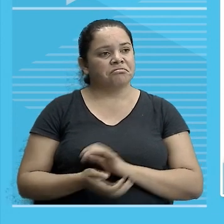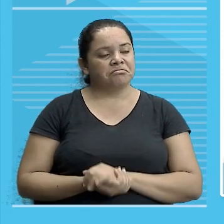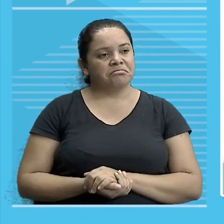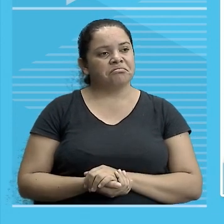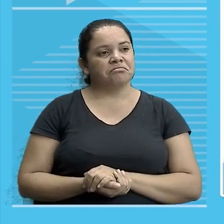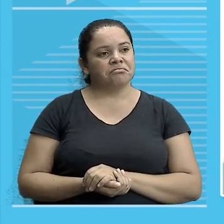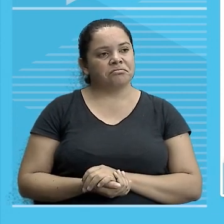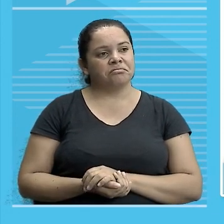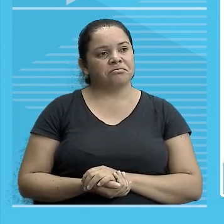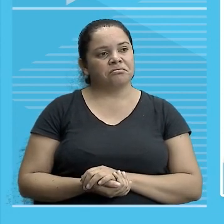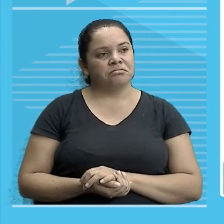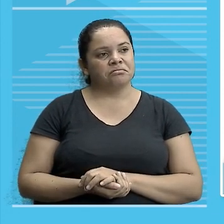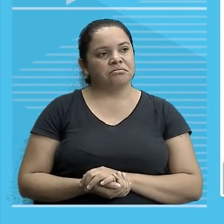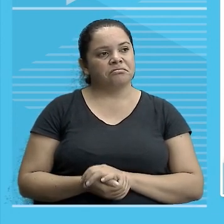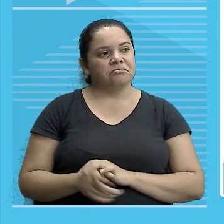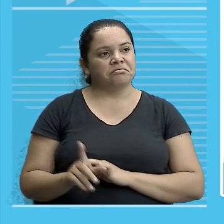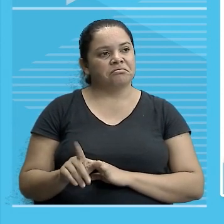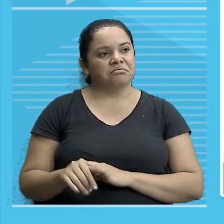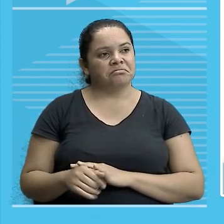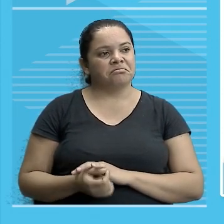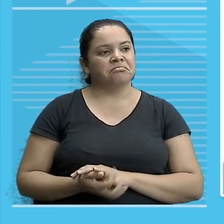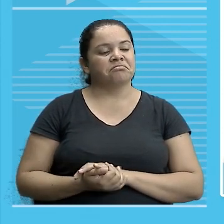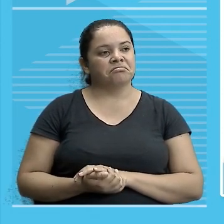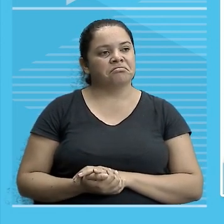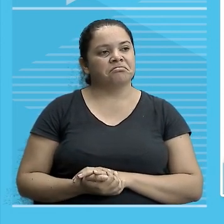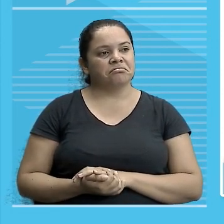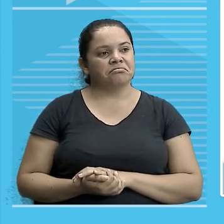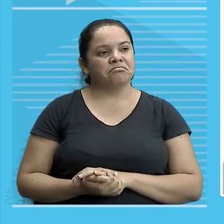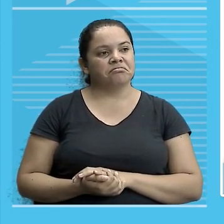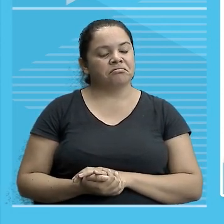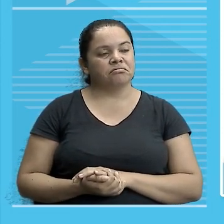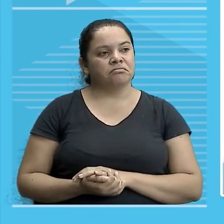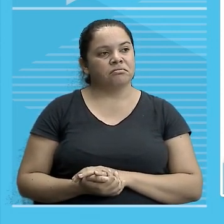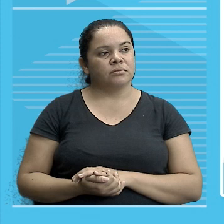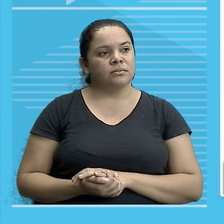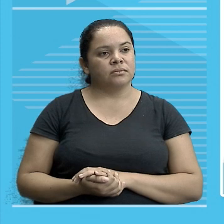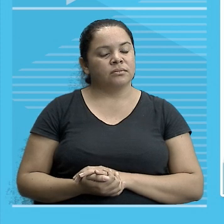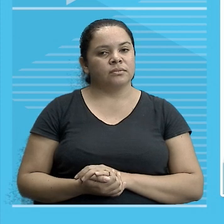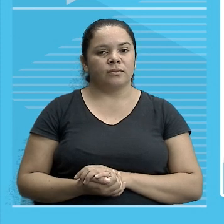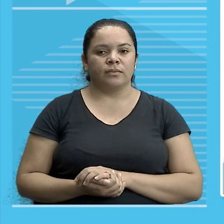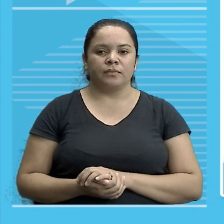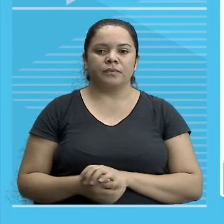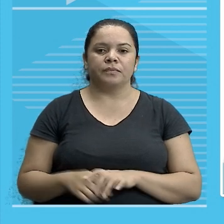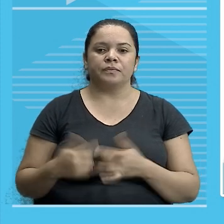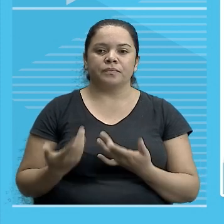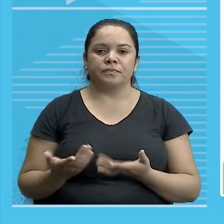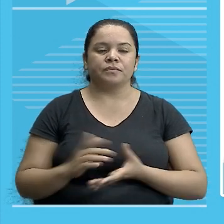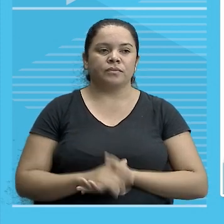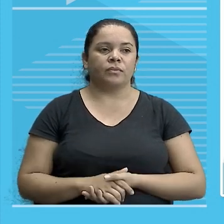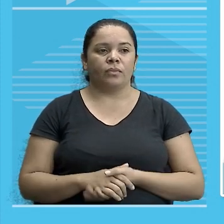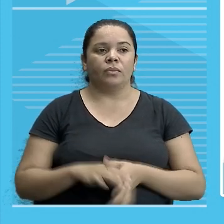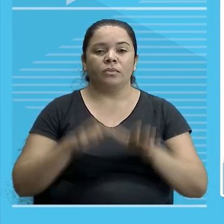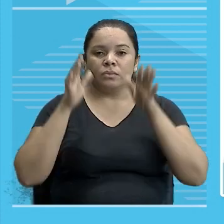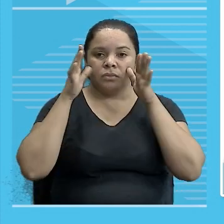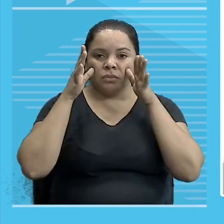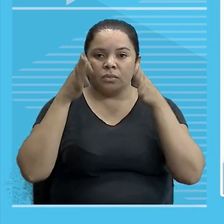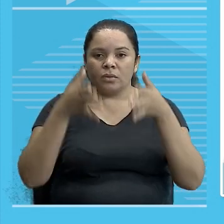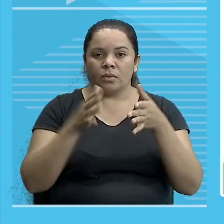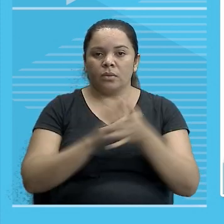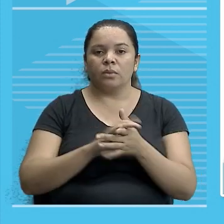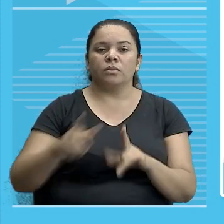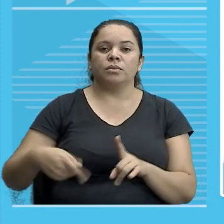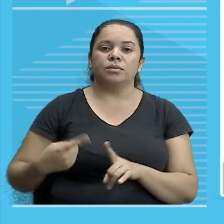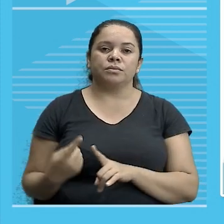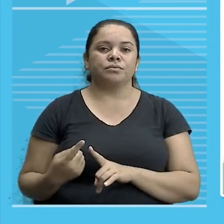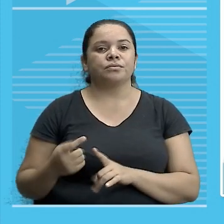Quanta estrutura. Realmente é muita coisa, tá? Mas, como o nosso foco, como o nosso